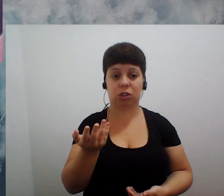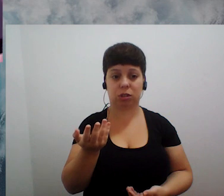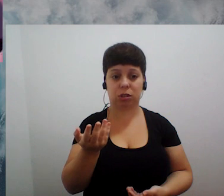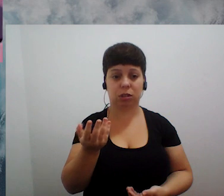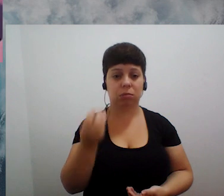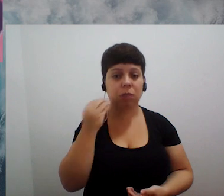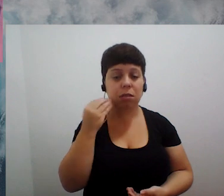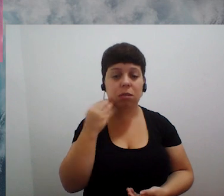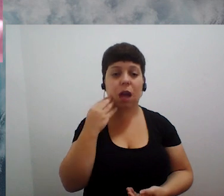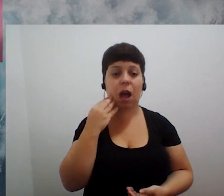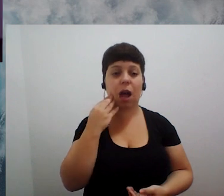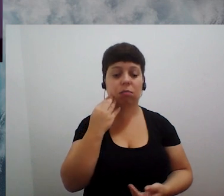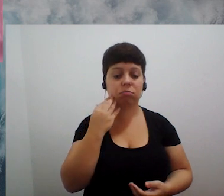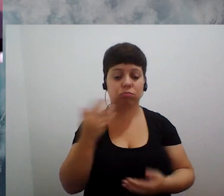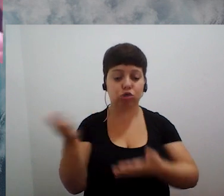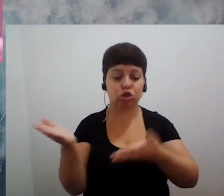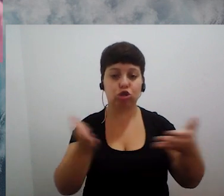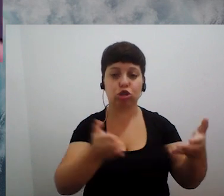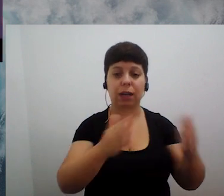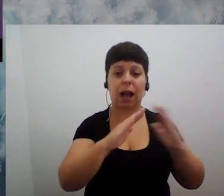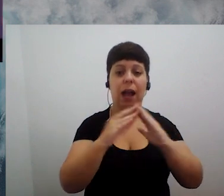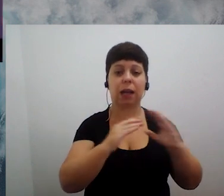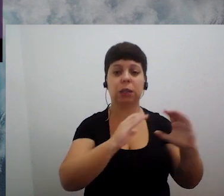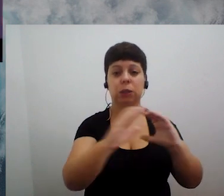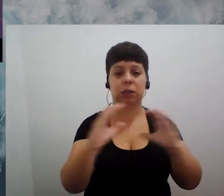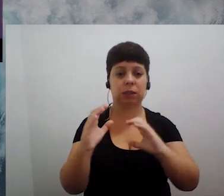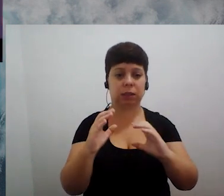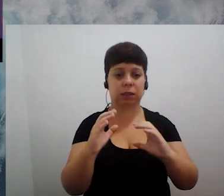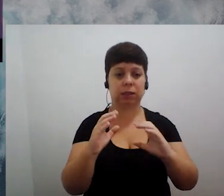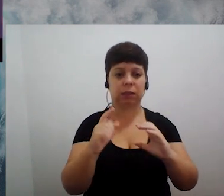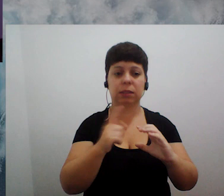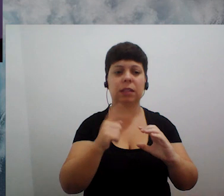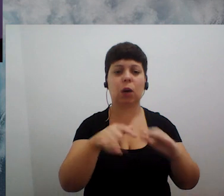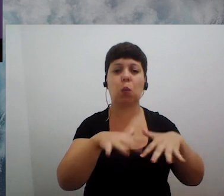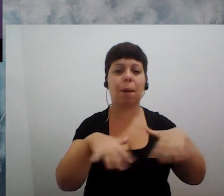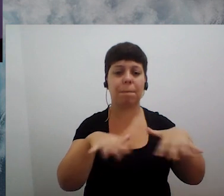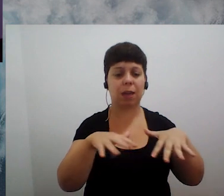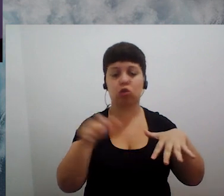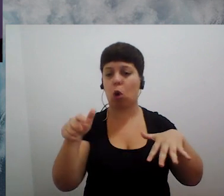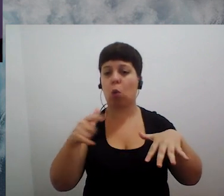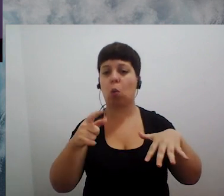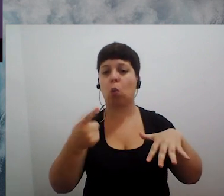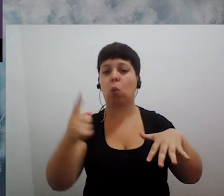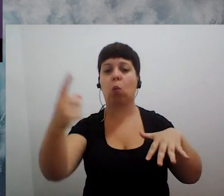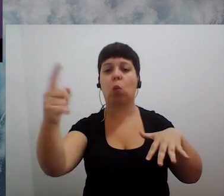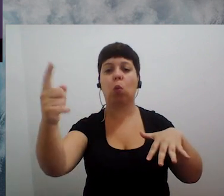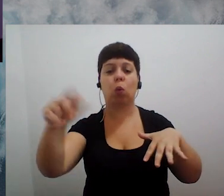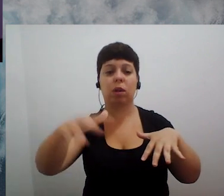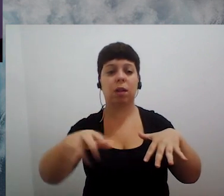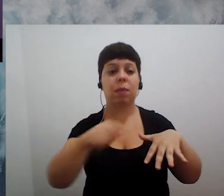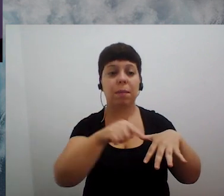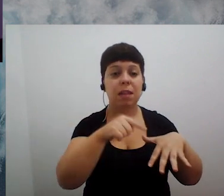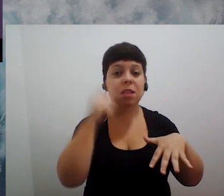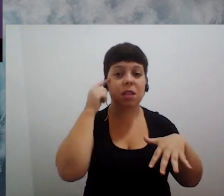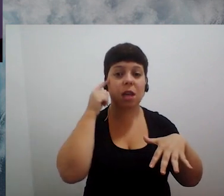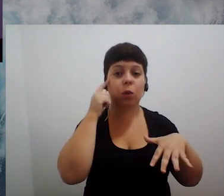gente tem, né, para levar esse debate para as comunidades, não por conta do ambiente em si ou do oceano